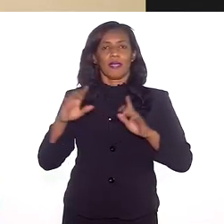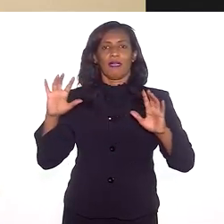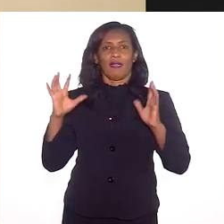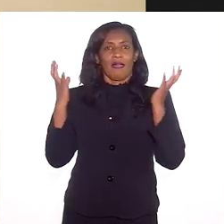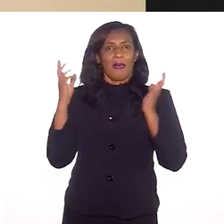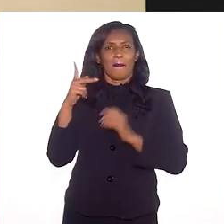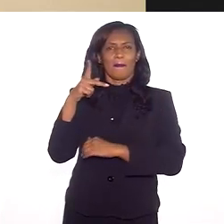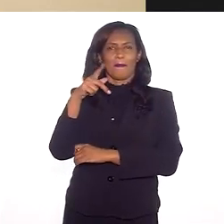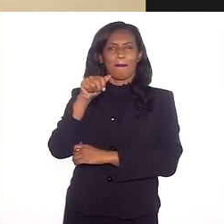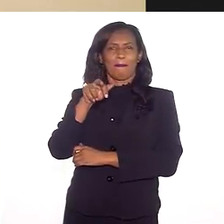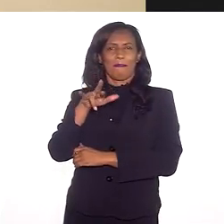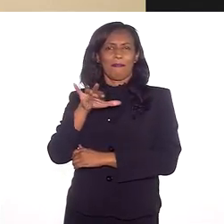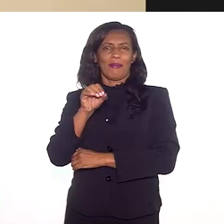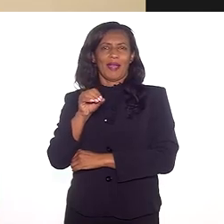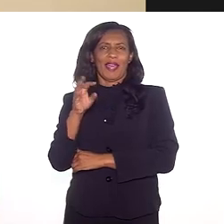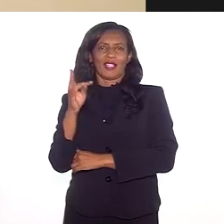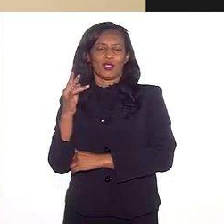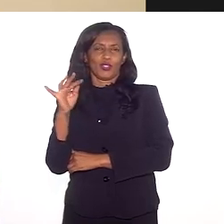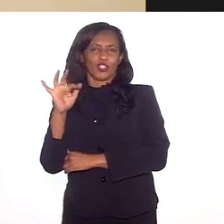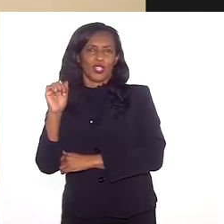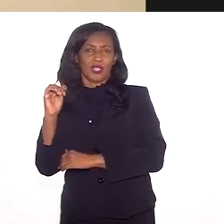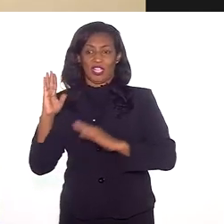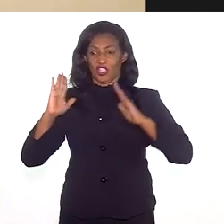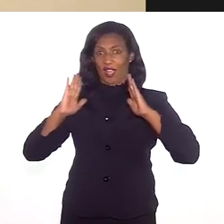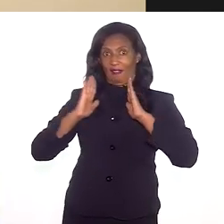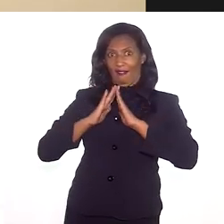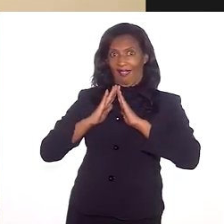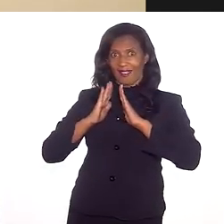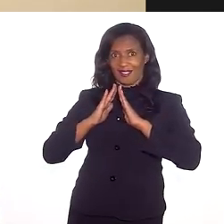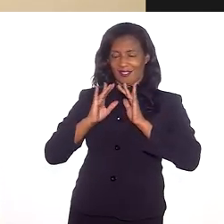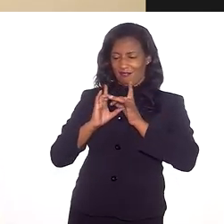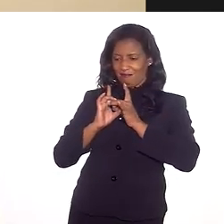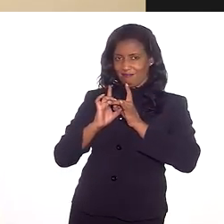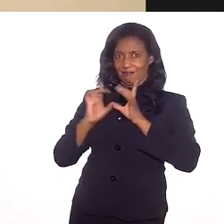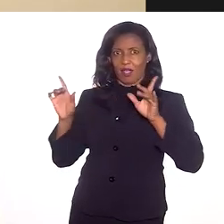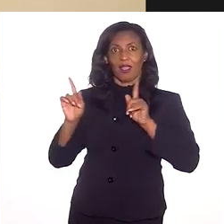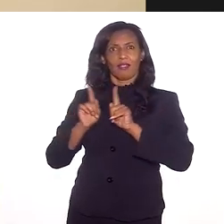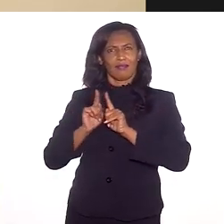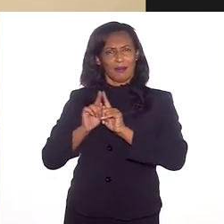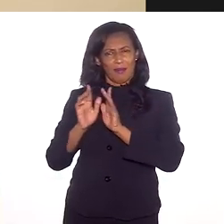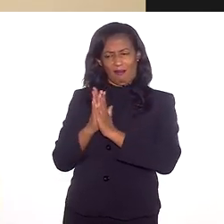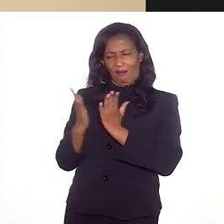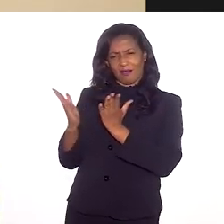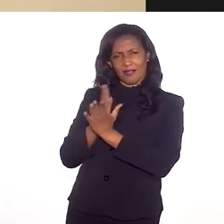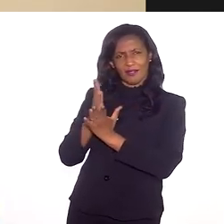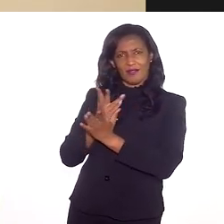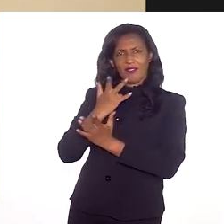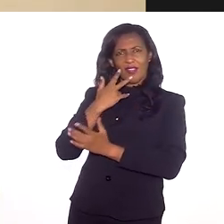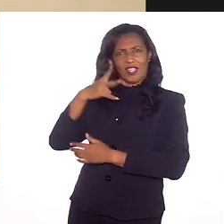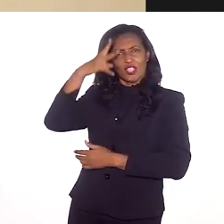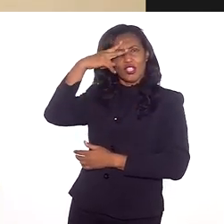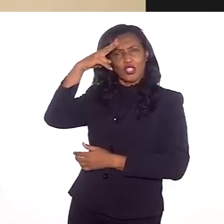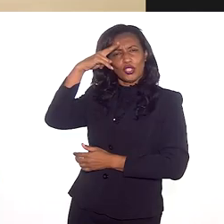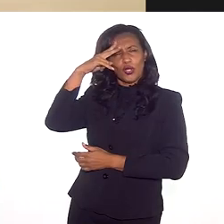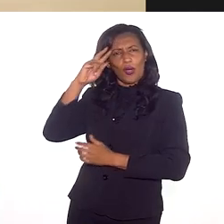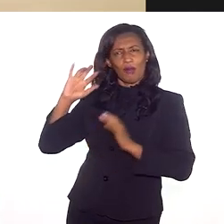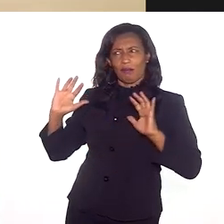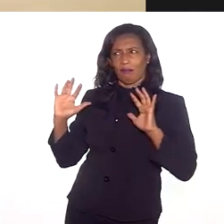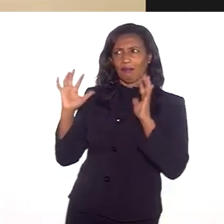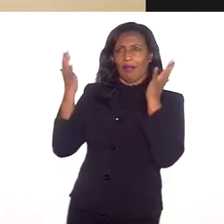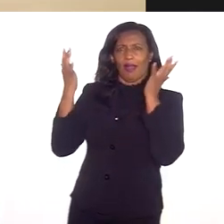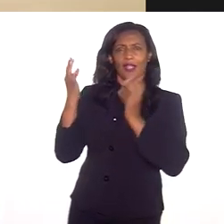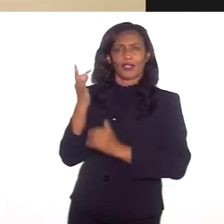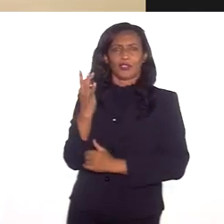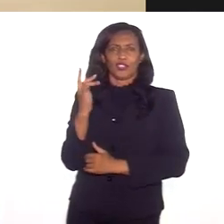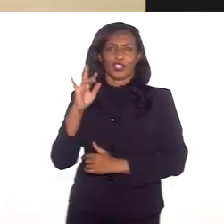Palácio Tiradentes, A Casa da Democracia, que é o livro que narra, né, a história, a trajetória histórica do Palácio